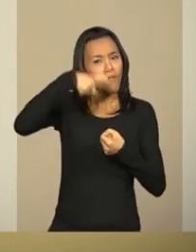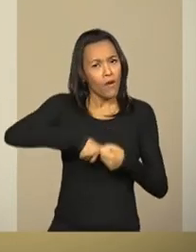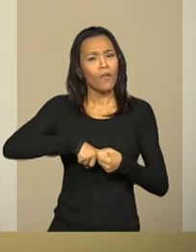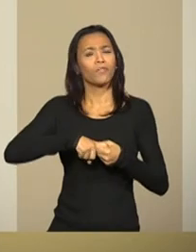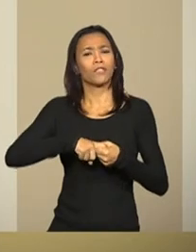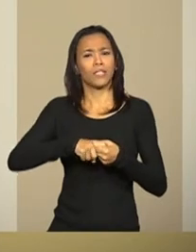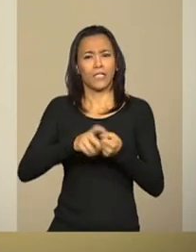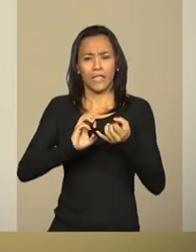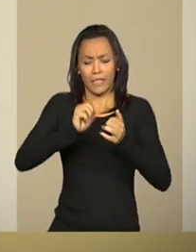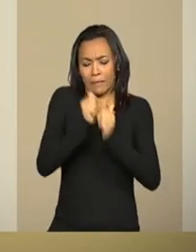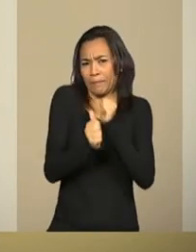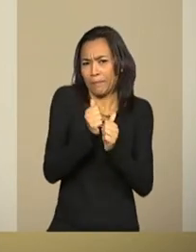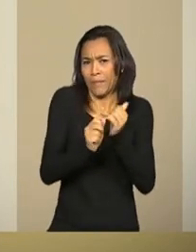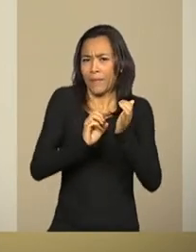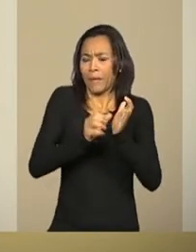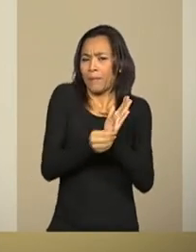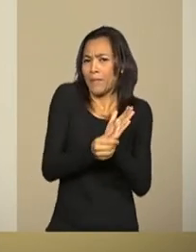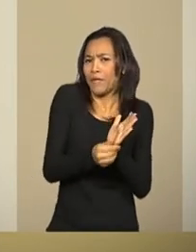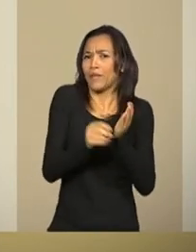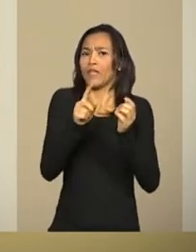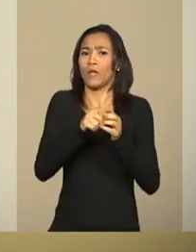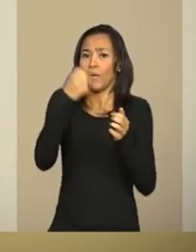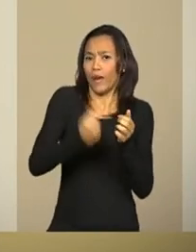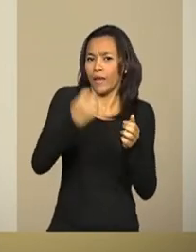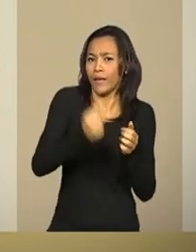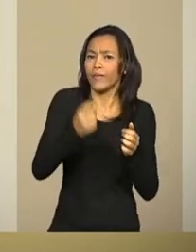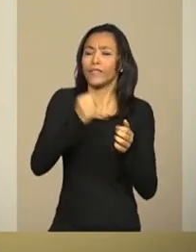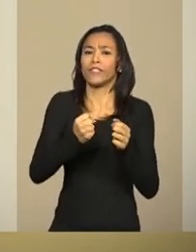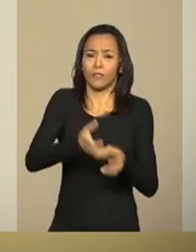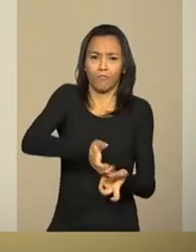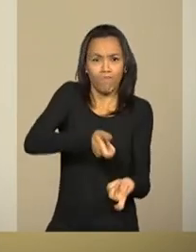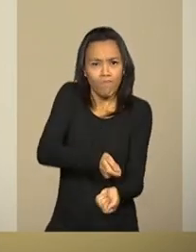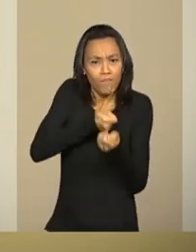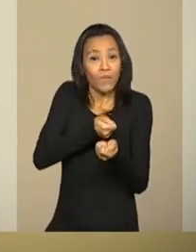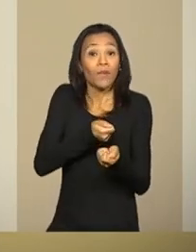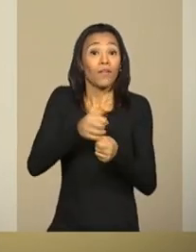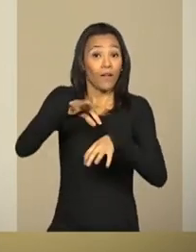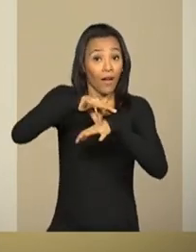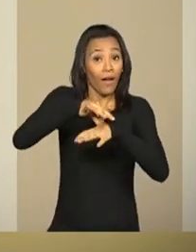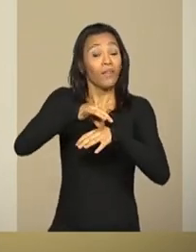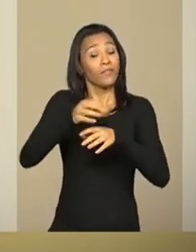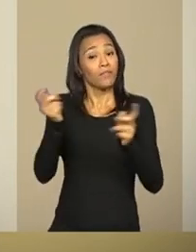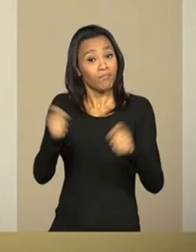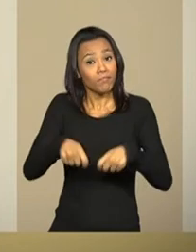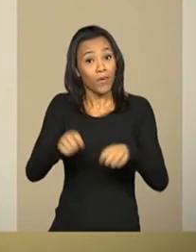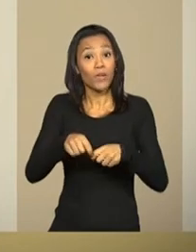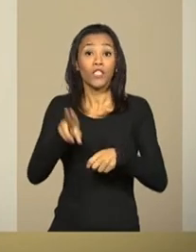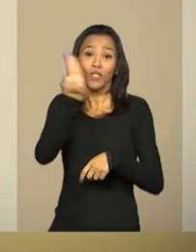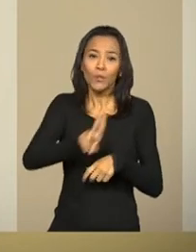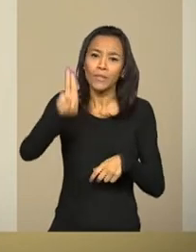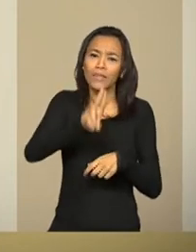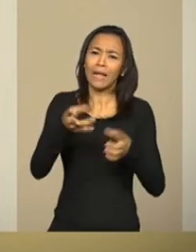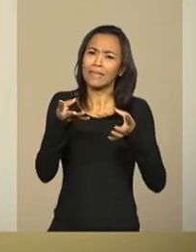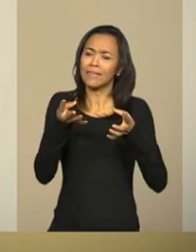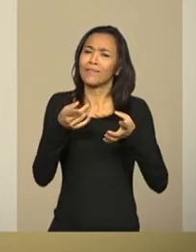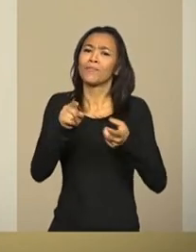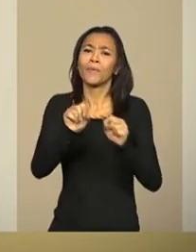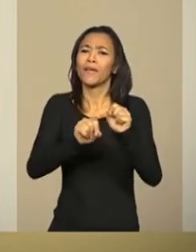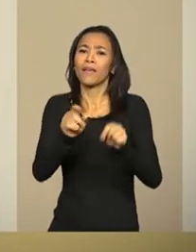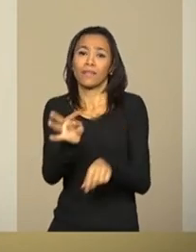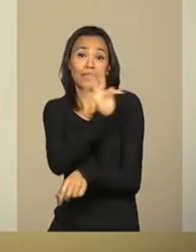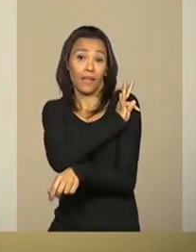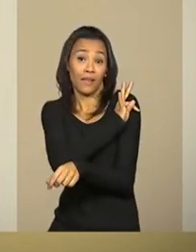produção de milho, feijão, mandioca, leite, carne e adotem as técnicas mais adequadas para